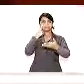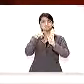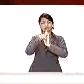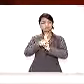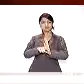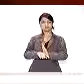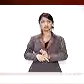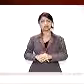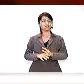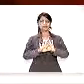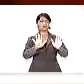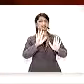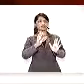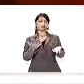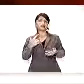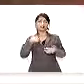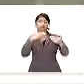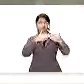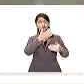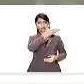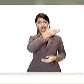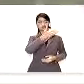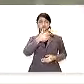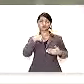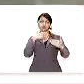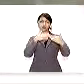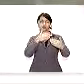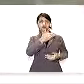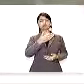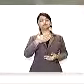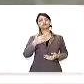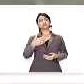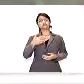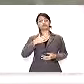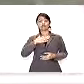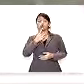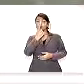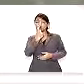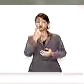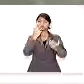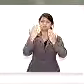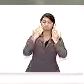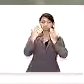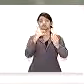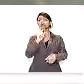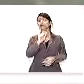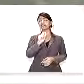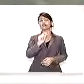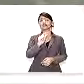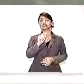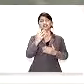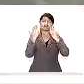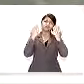tô não mas olha eu acompanho vossa excelência viu acompanhar a minha única dúvida aí era